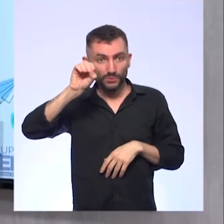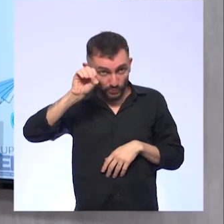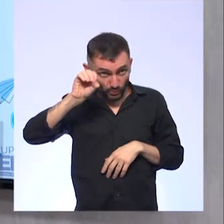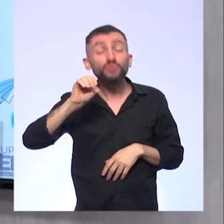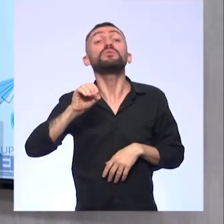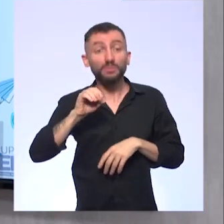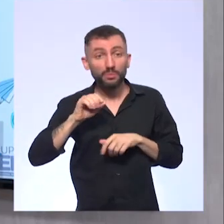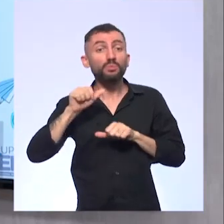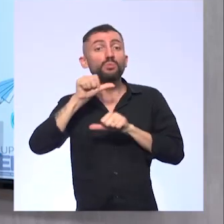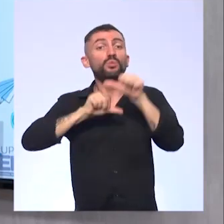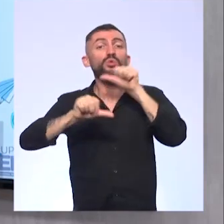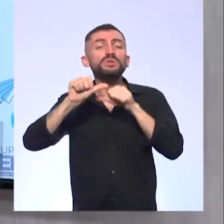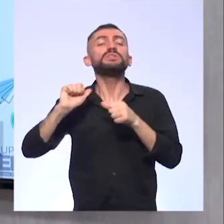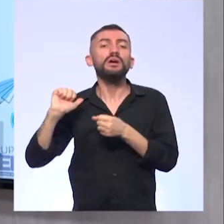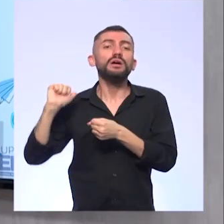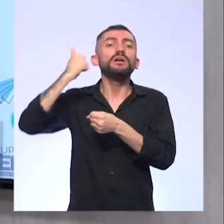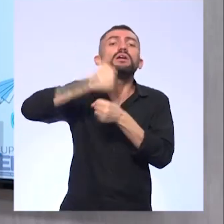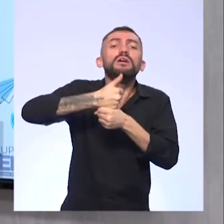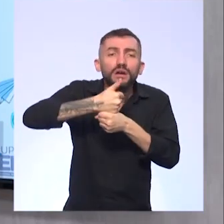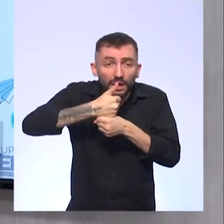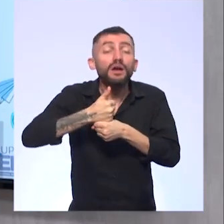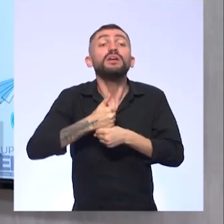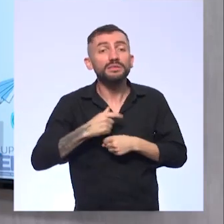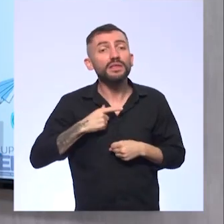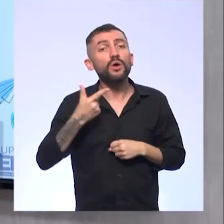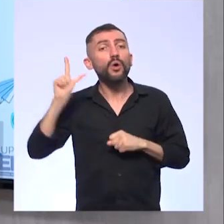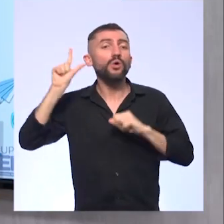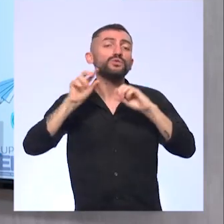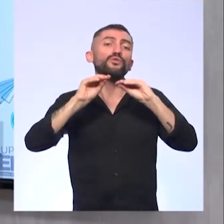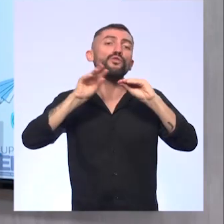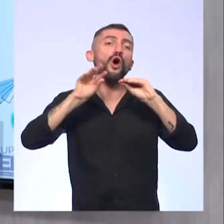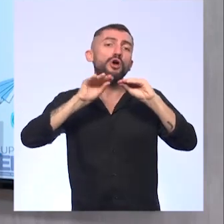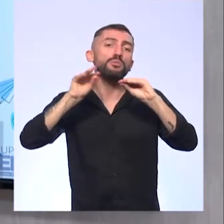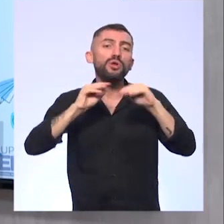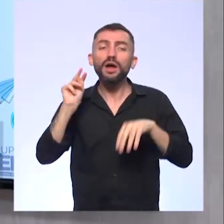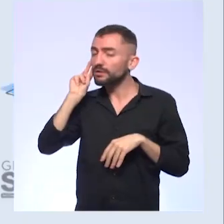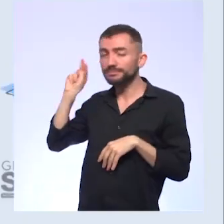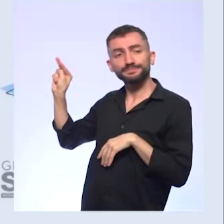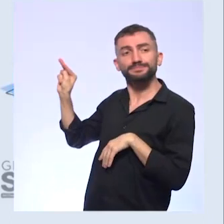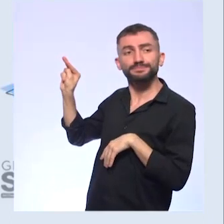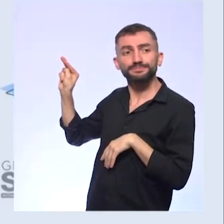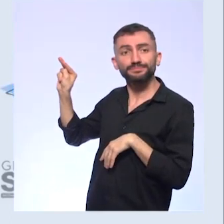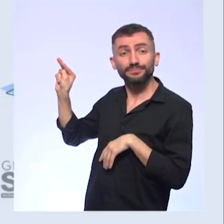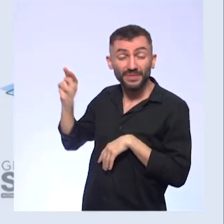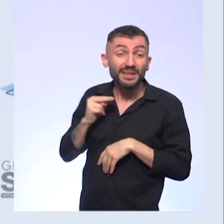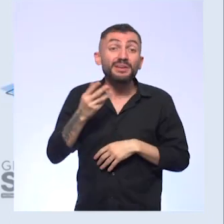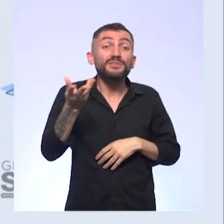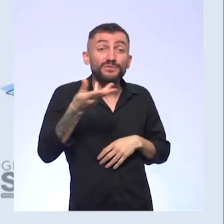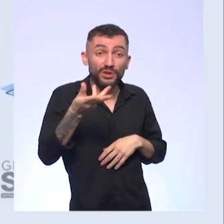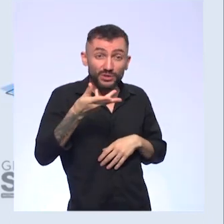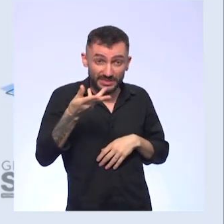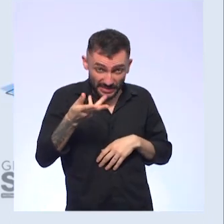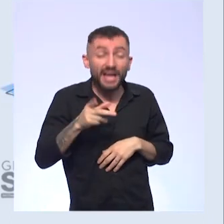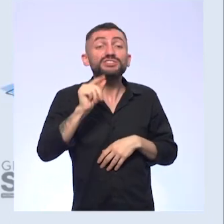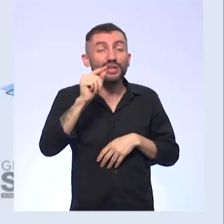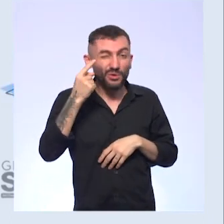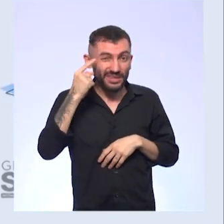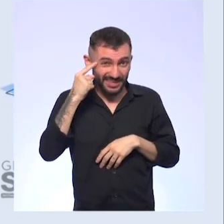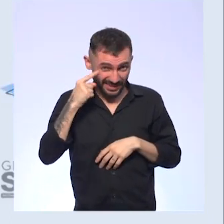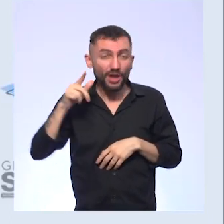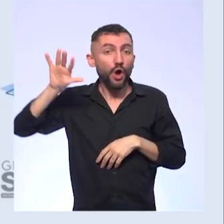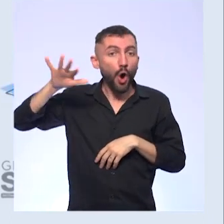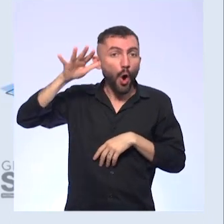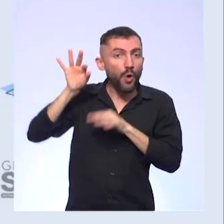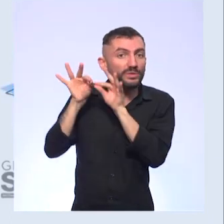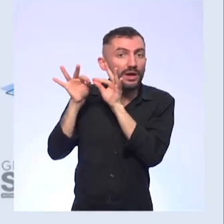frequência dá pra cima e nós chegaremos a uma segunda expressão que diz que velocidade é o comprimento